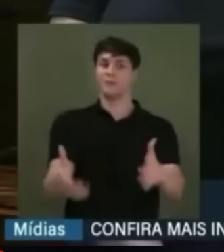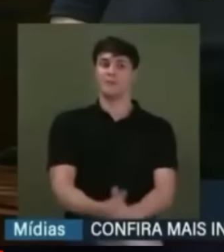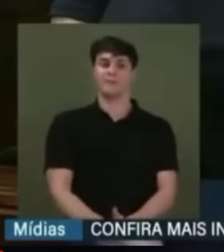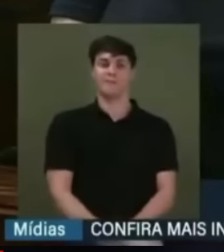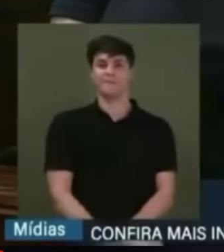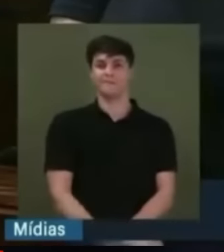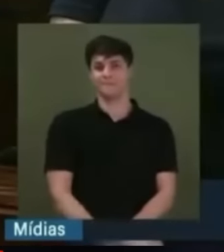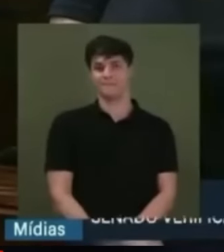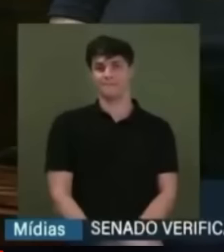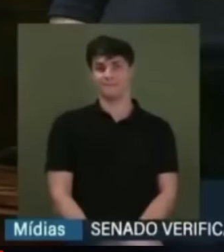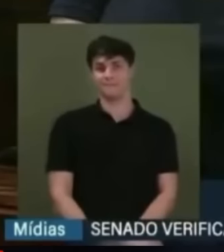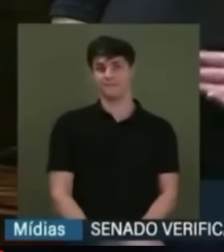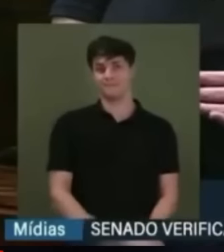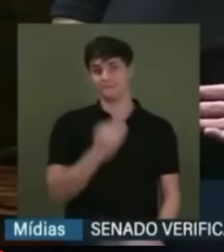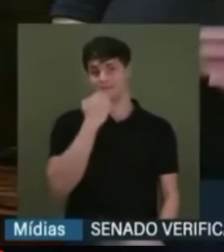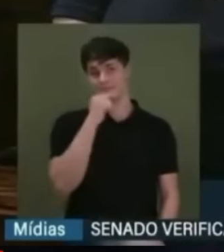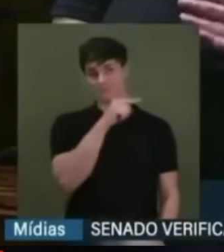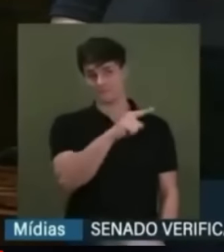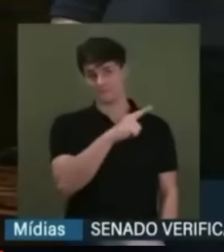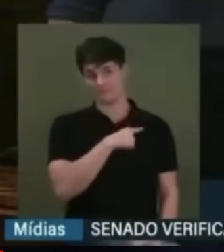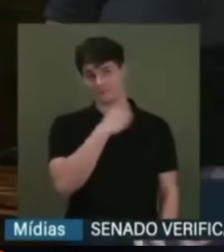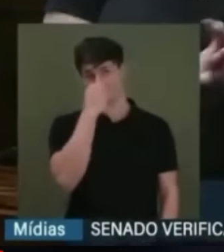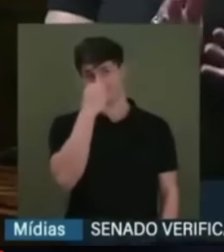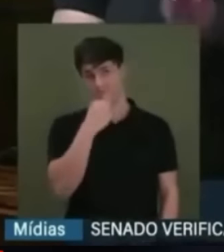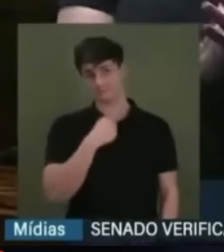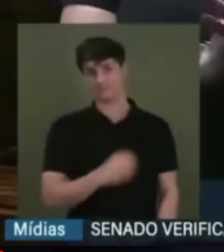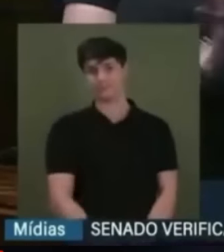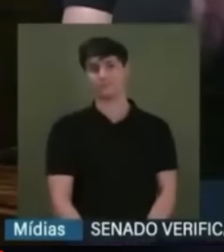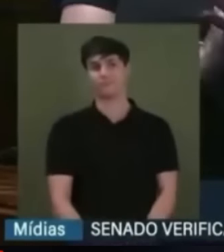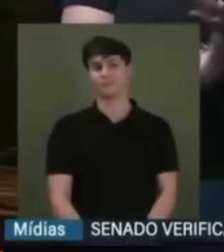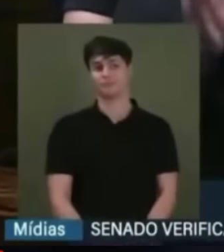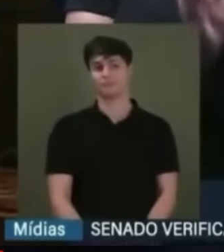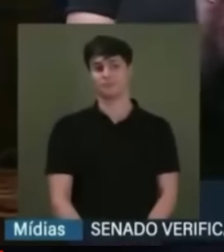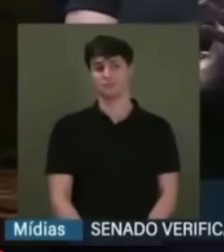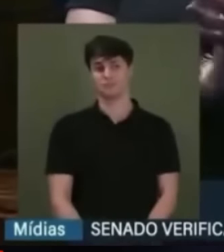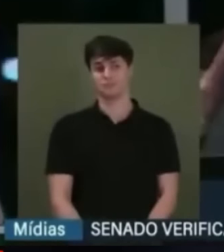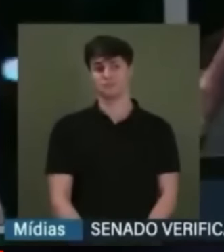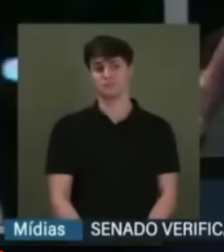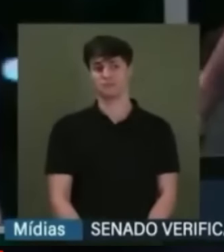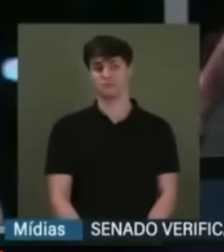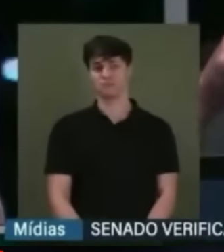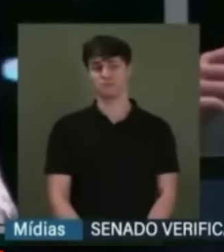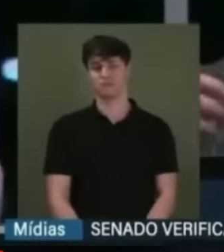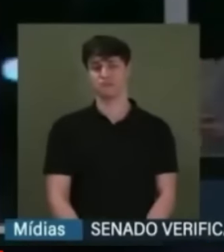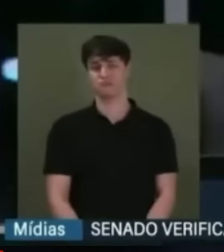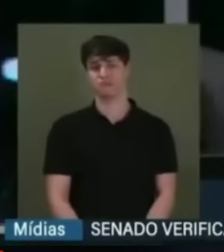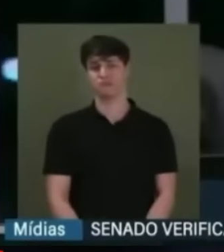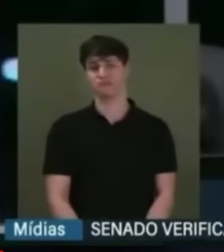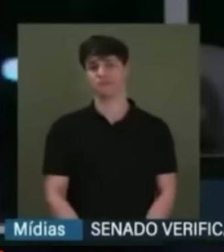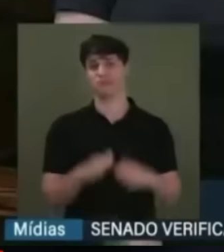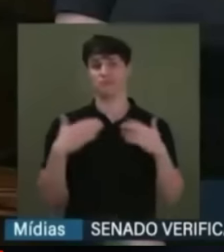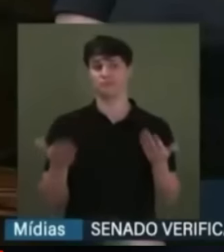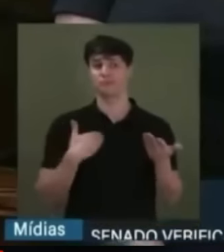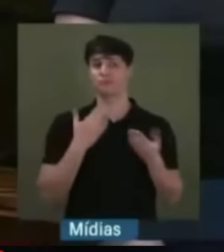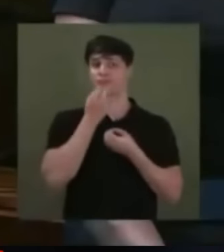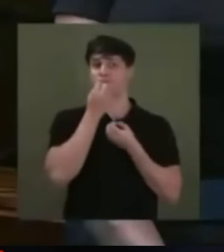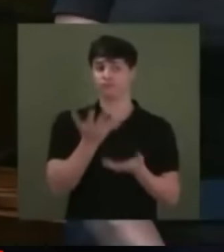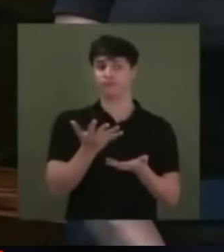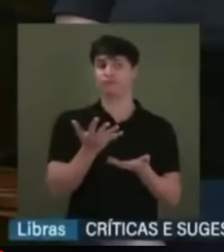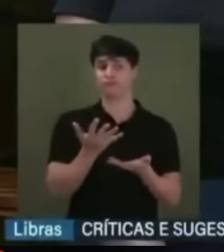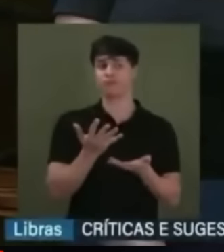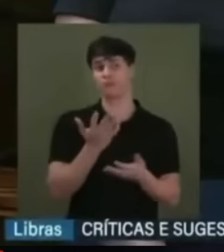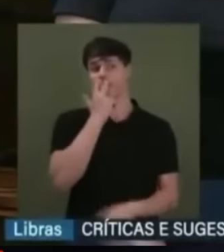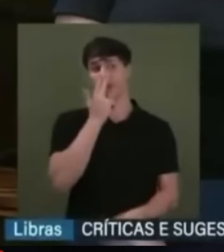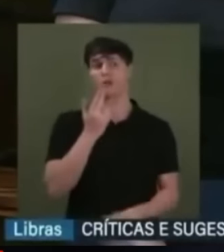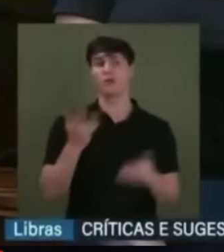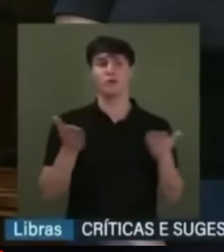nessa cadeira e fazer o que está pedindo a Vossa Excelência tão descortesmente fazer com os deputados senadores. Então, fica aqui o meu desabafo. Eu acho que